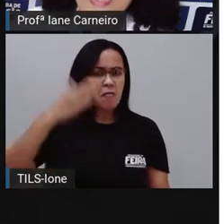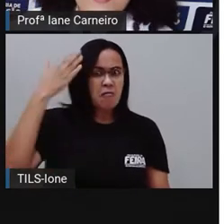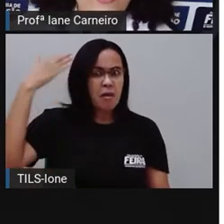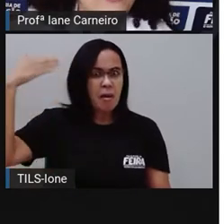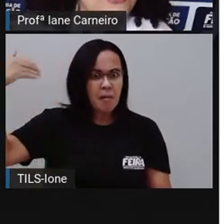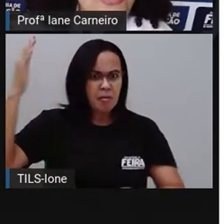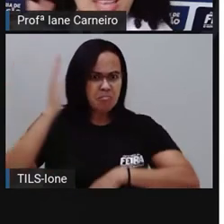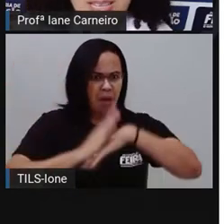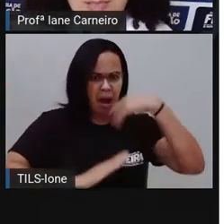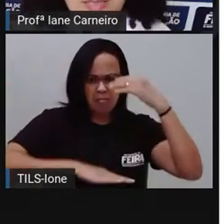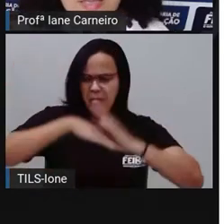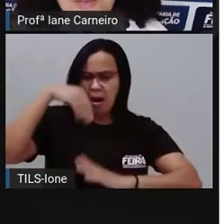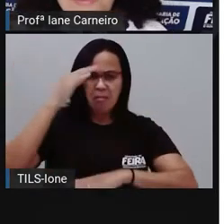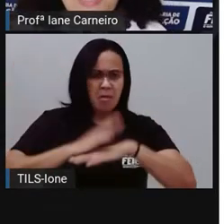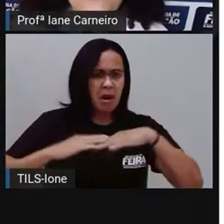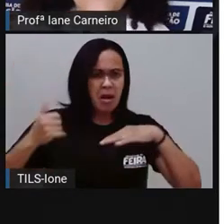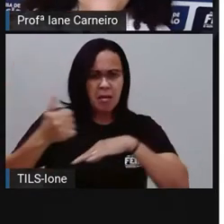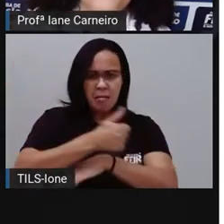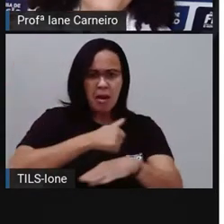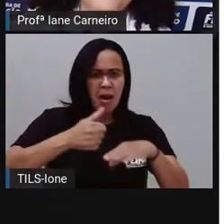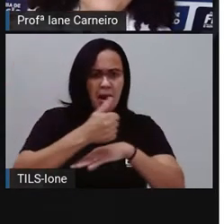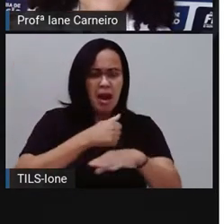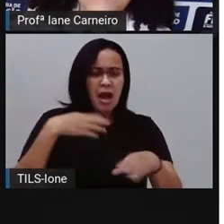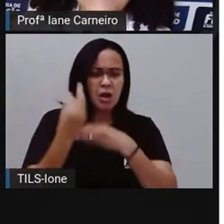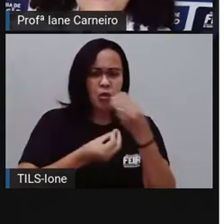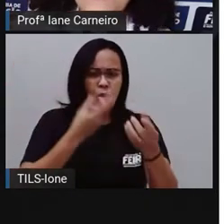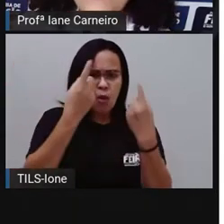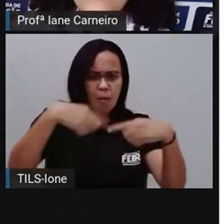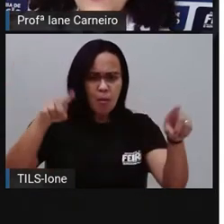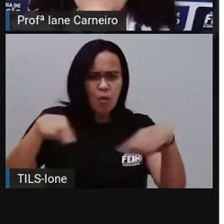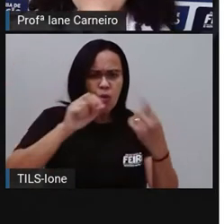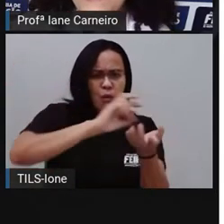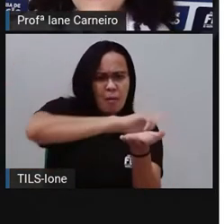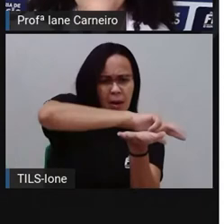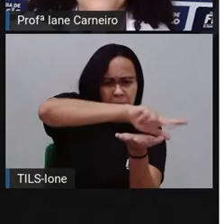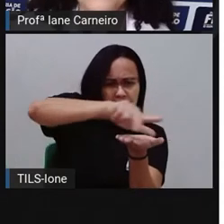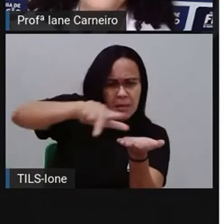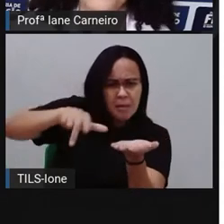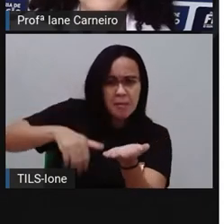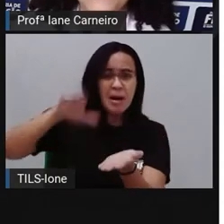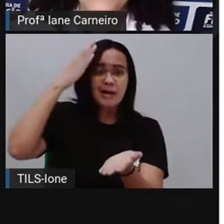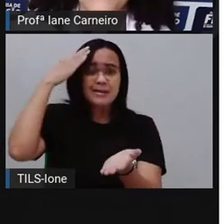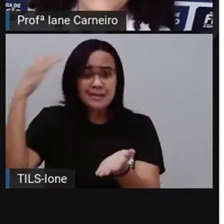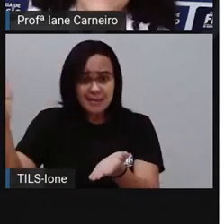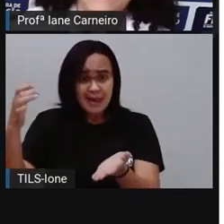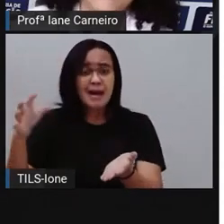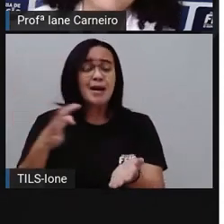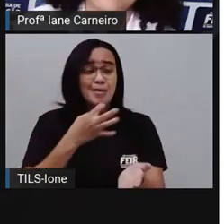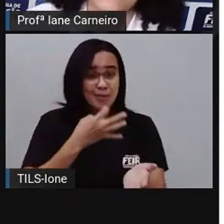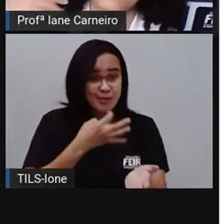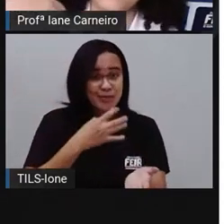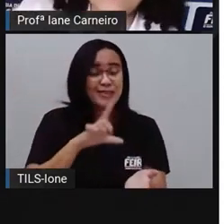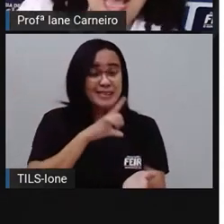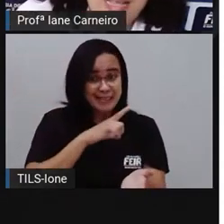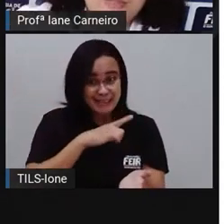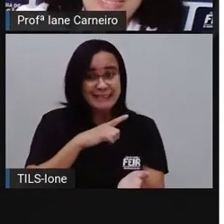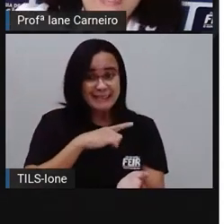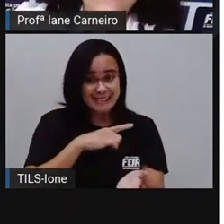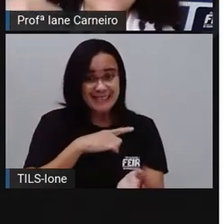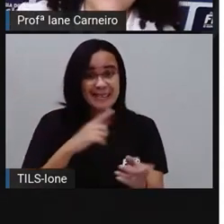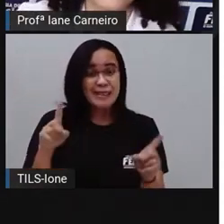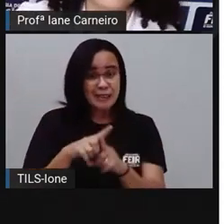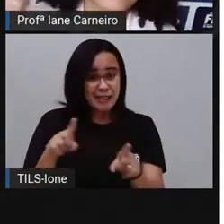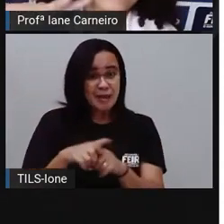multi-instrumentista, né? Ele toca diversos instrumentos. E é produtor brasileiro, conhecido por ter iniciado,